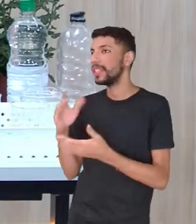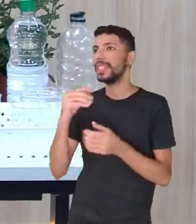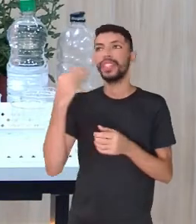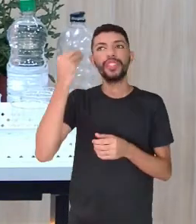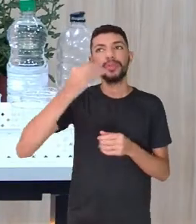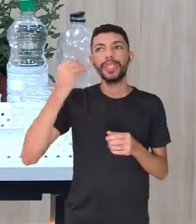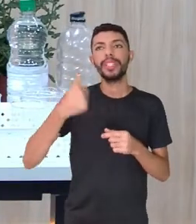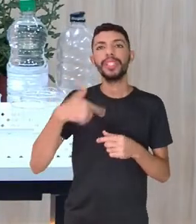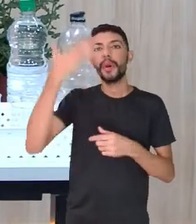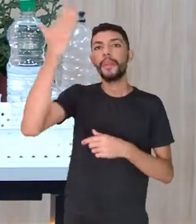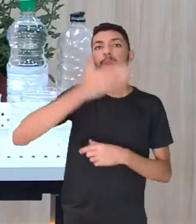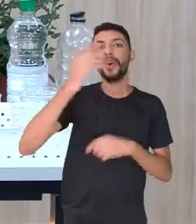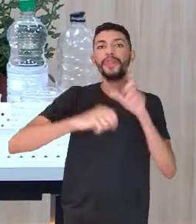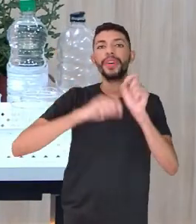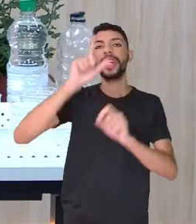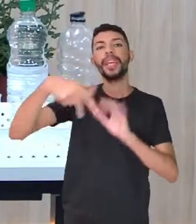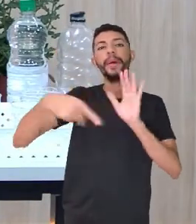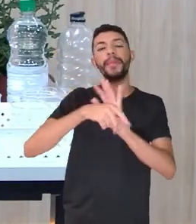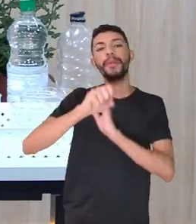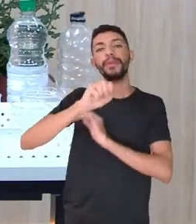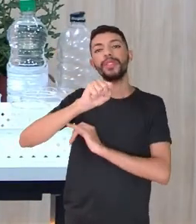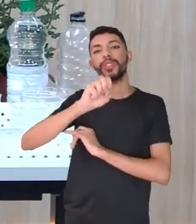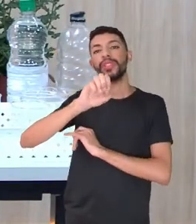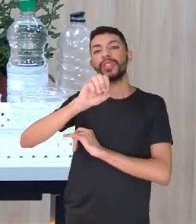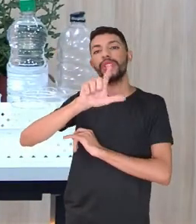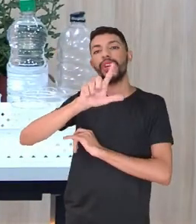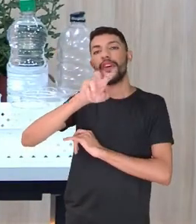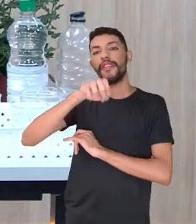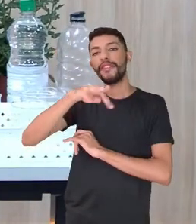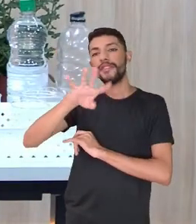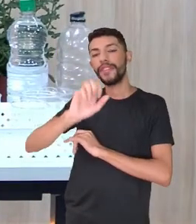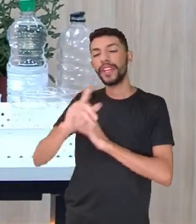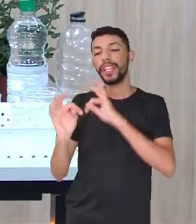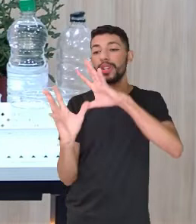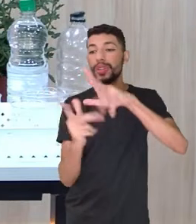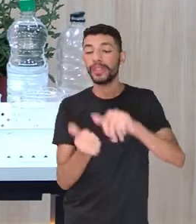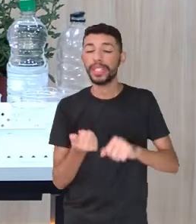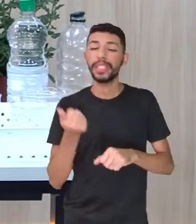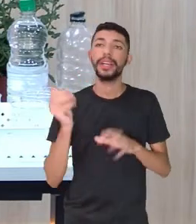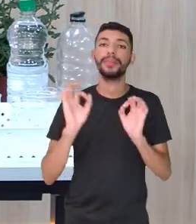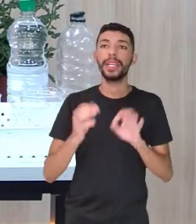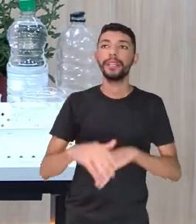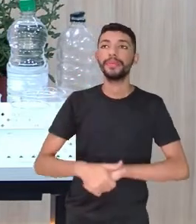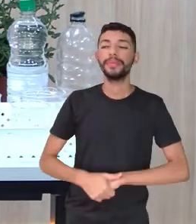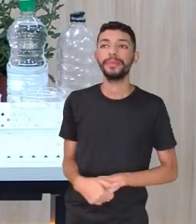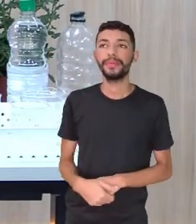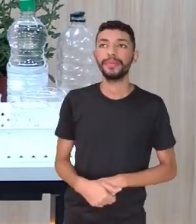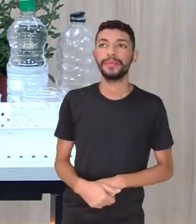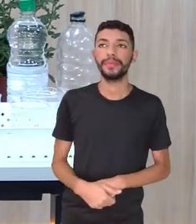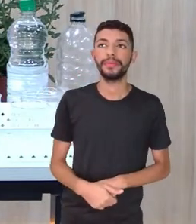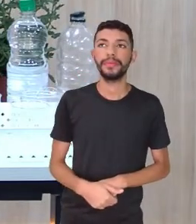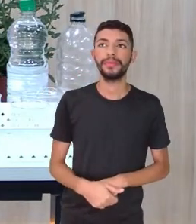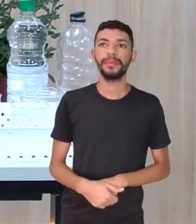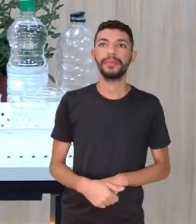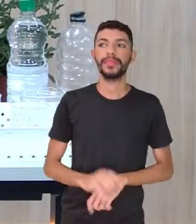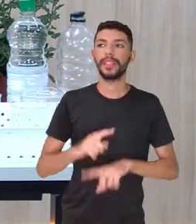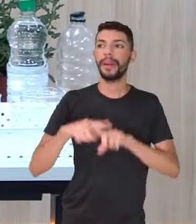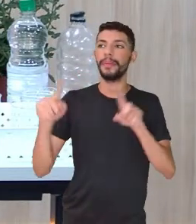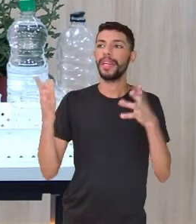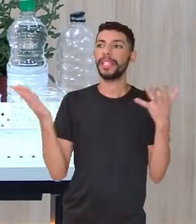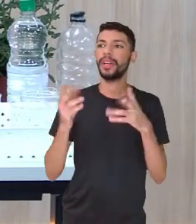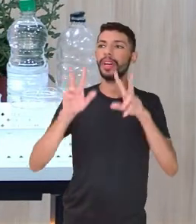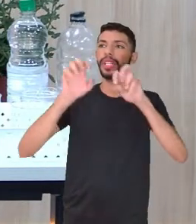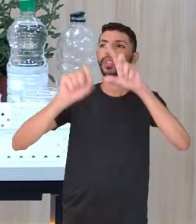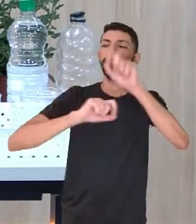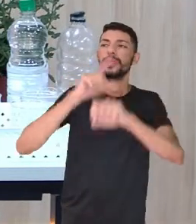que ela é um solvente universal, embora que eu coloquei apenas duas substâncias. Agora a questão de inodora,